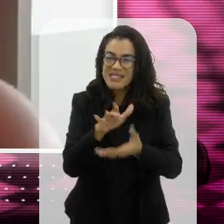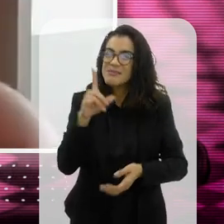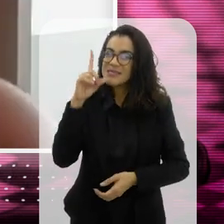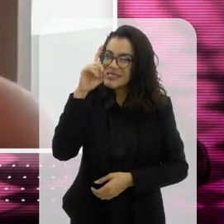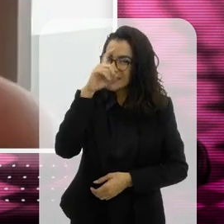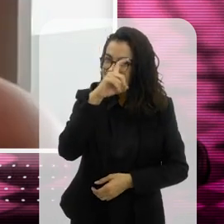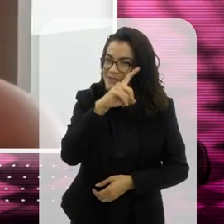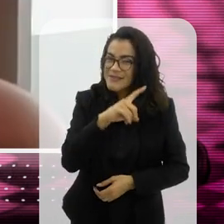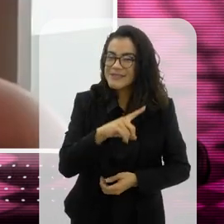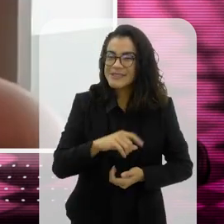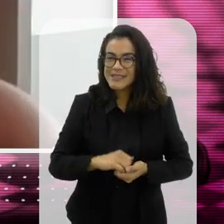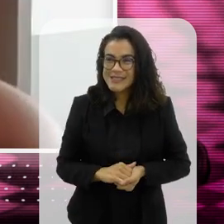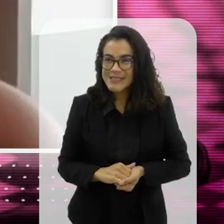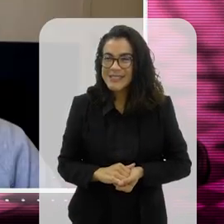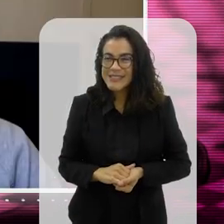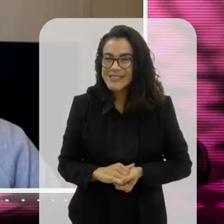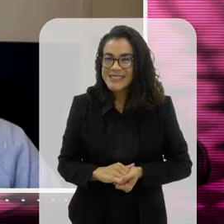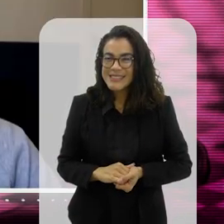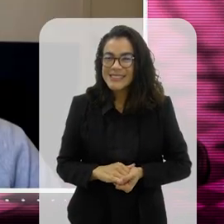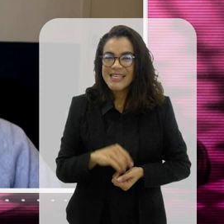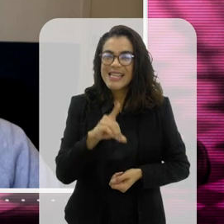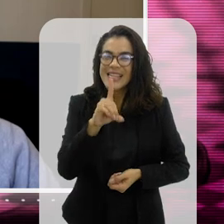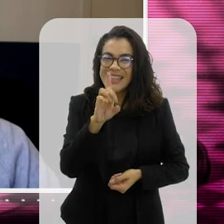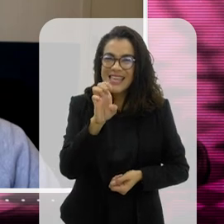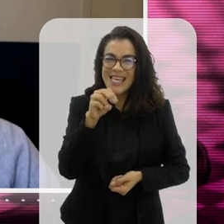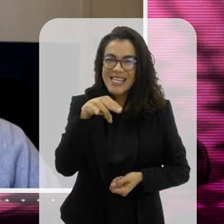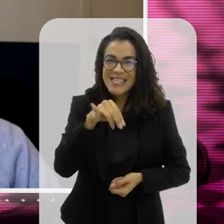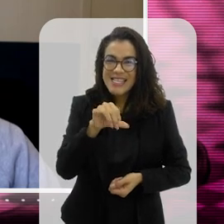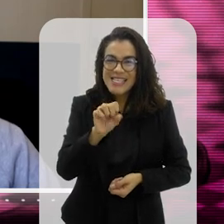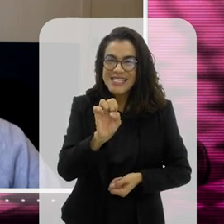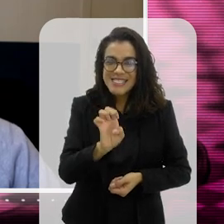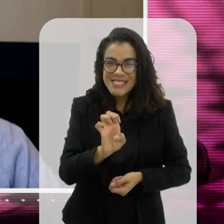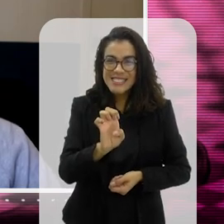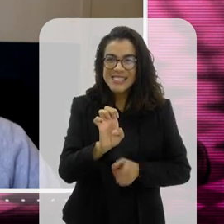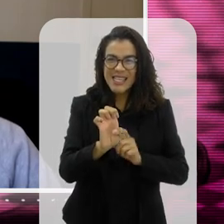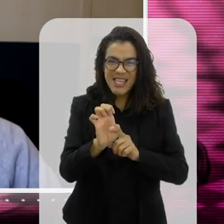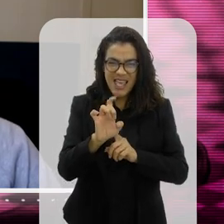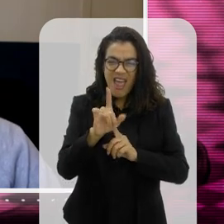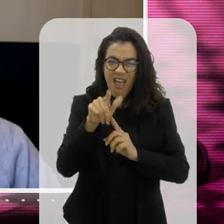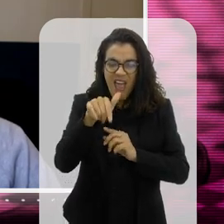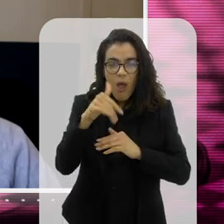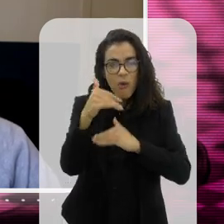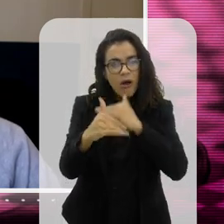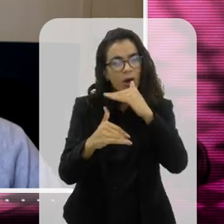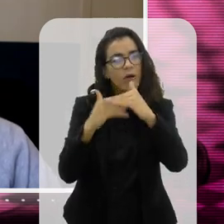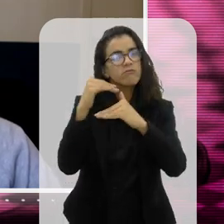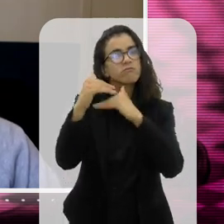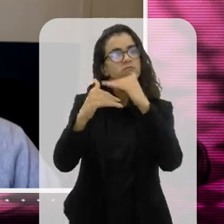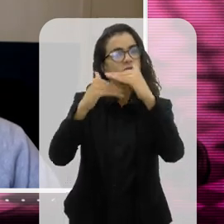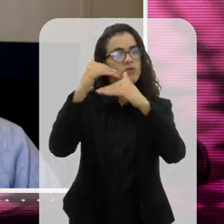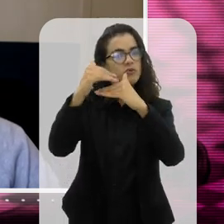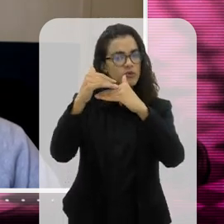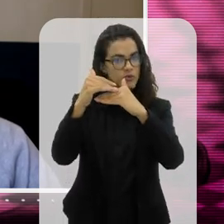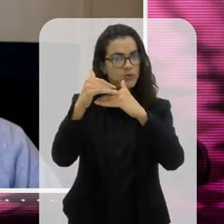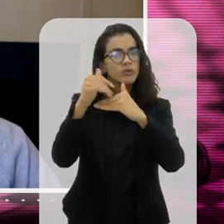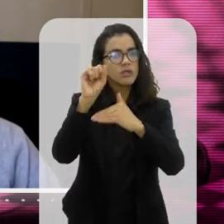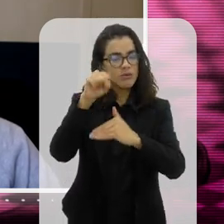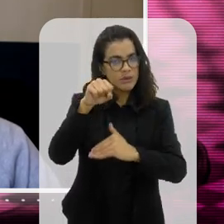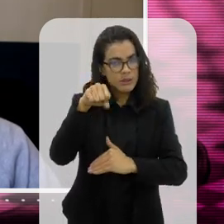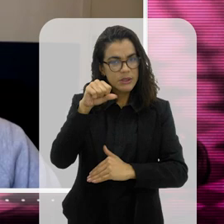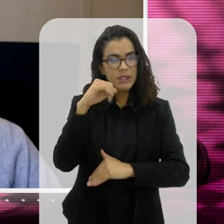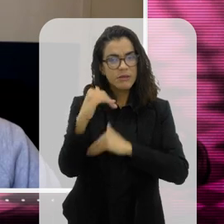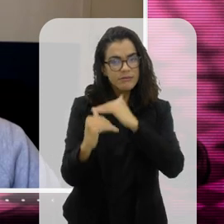gente. Gente, casamento é um negócio muito difícil. Vamos lá. Denise, é uma Todo dia a gente construção, é tem como que se for, escolher, né? não é uma construção. É